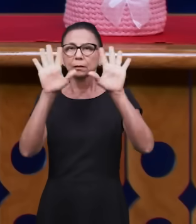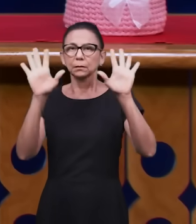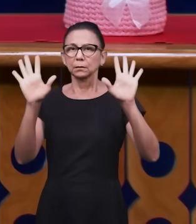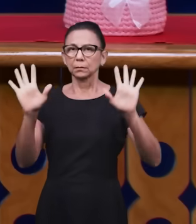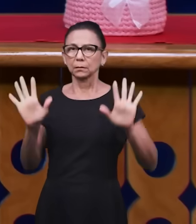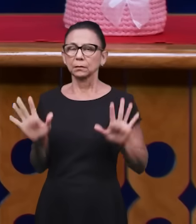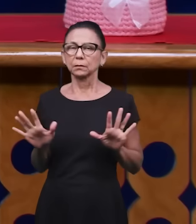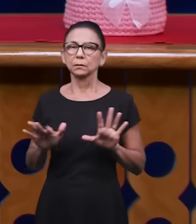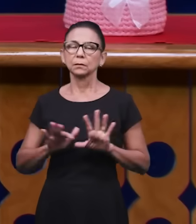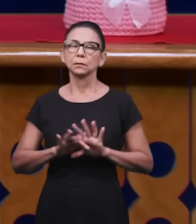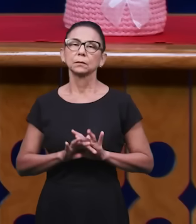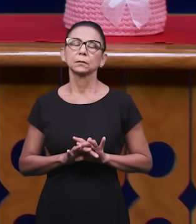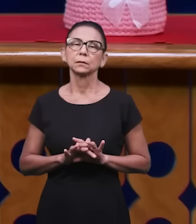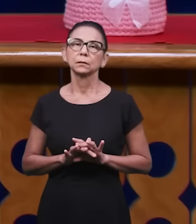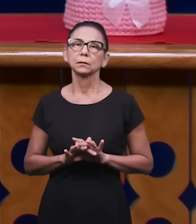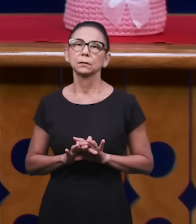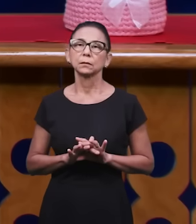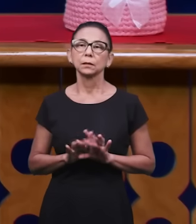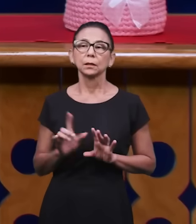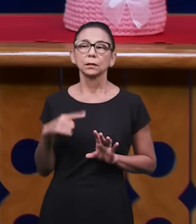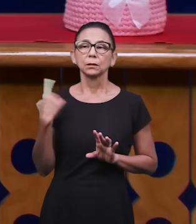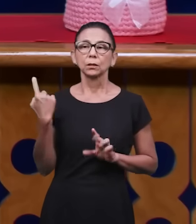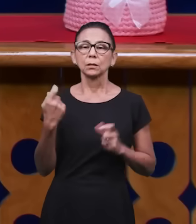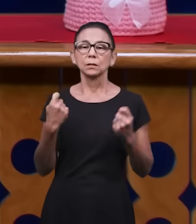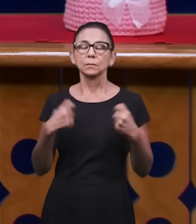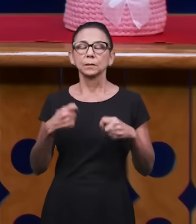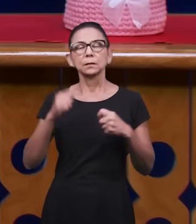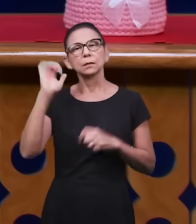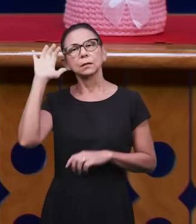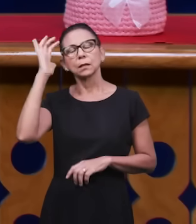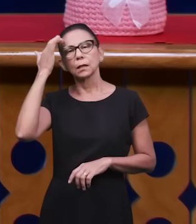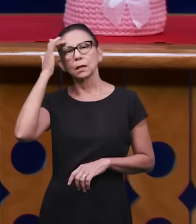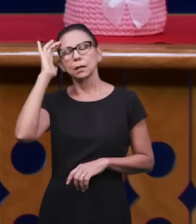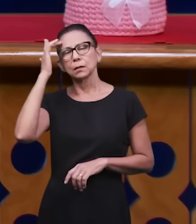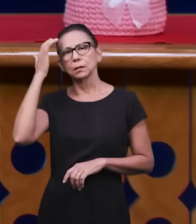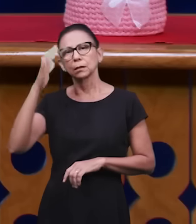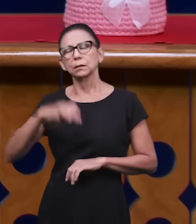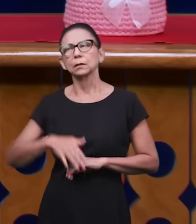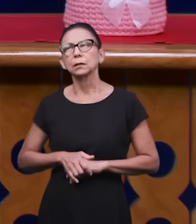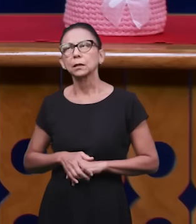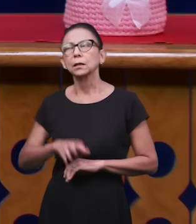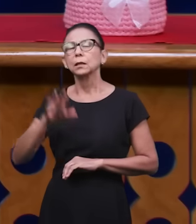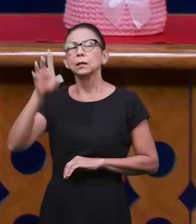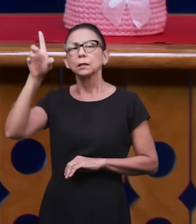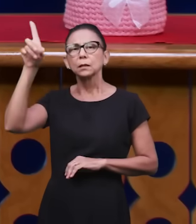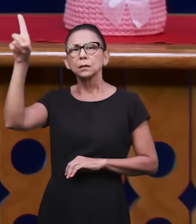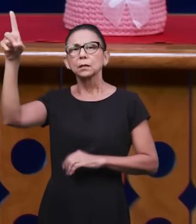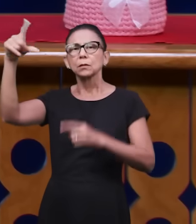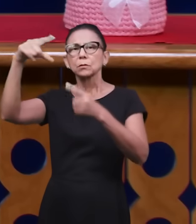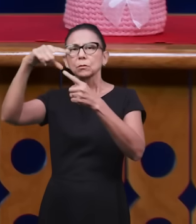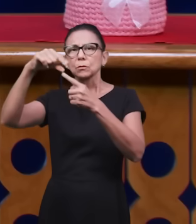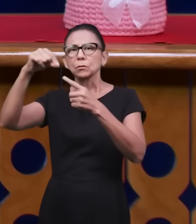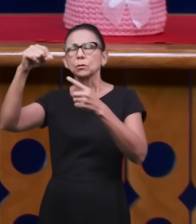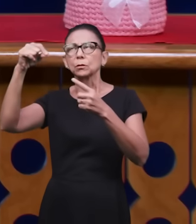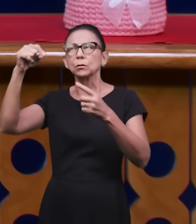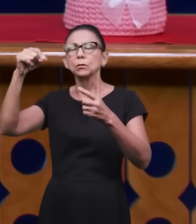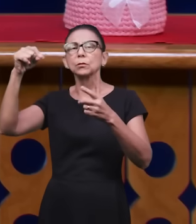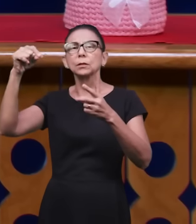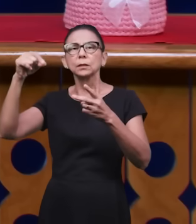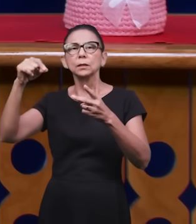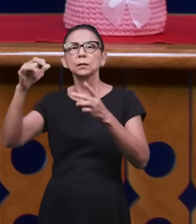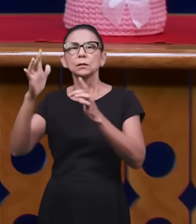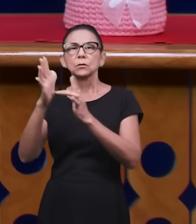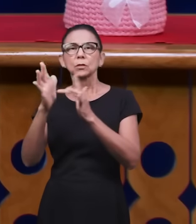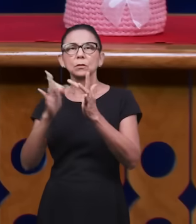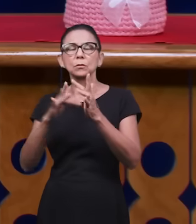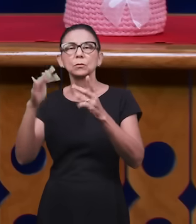nós precisamos entender a nossa eleição, o nosso chamado e até a nossa salvação. E o texto da